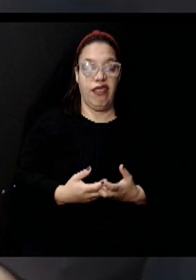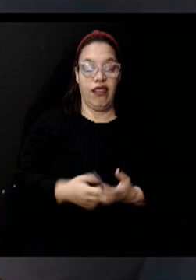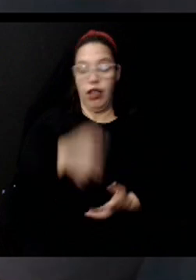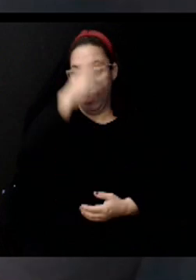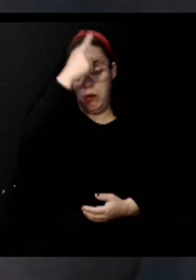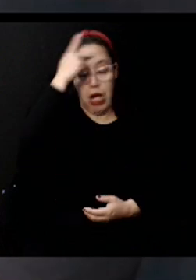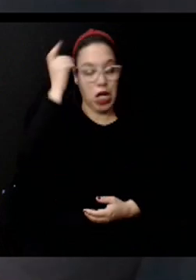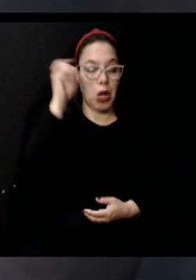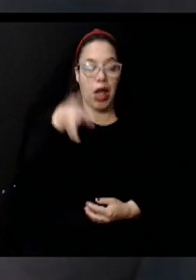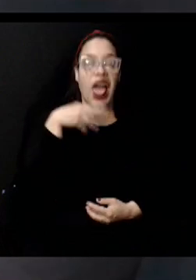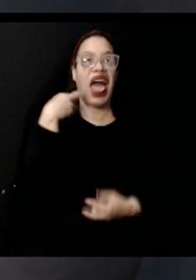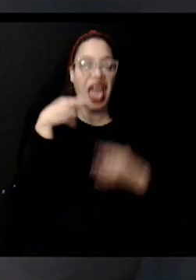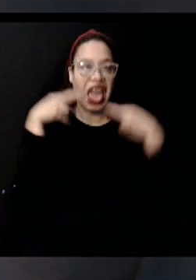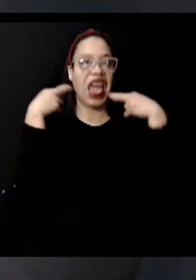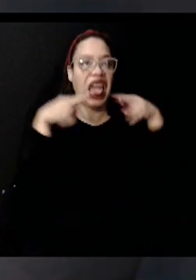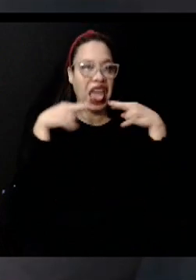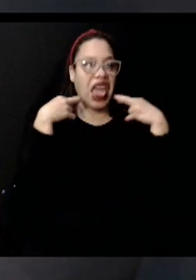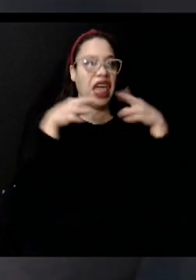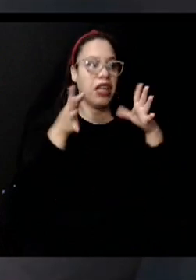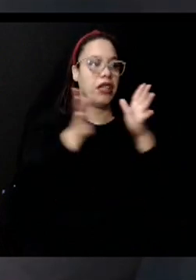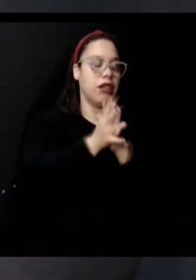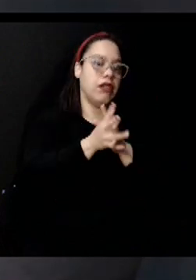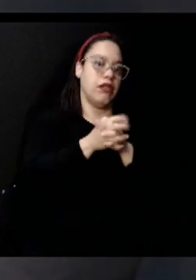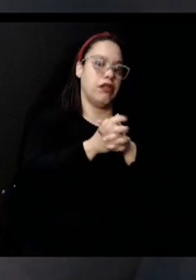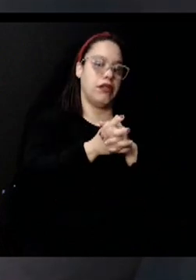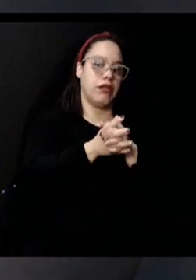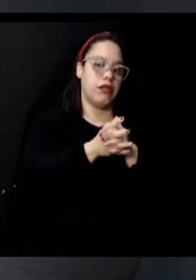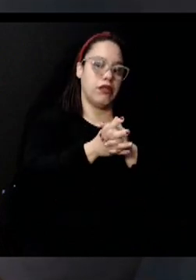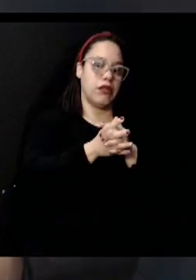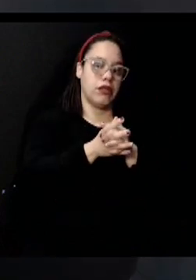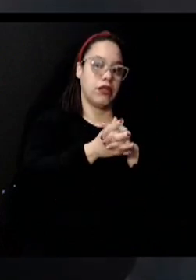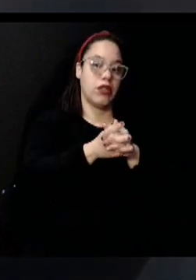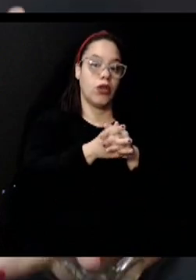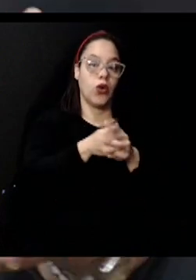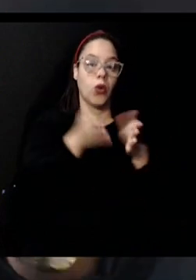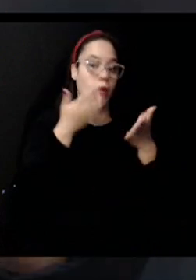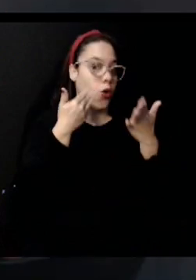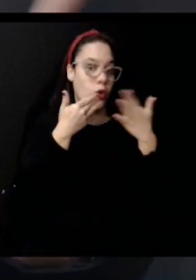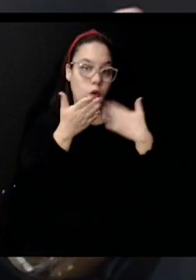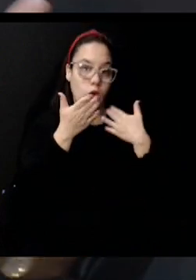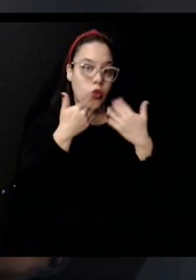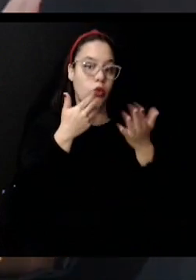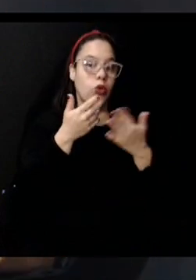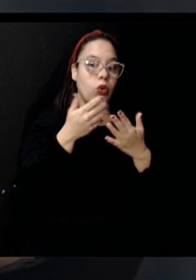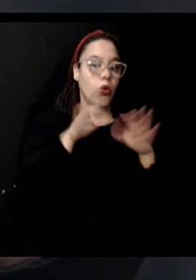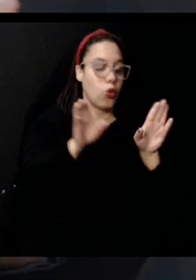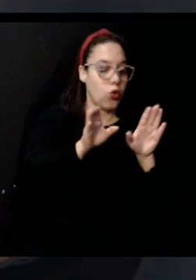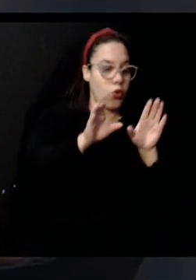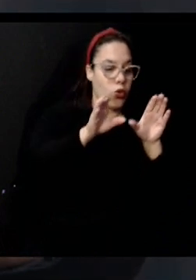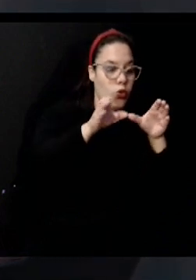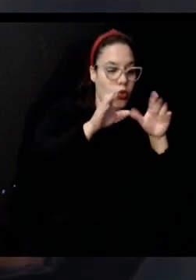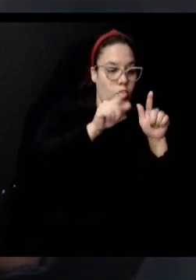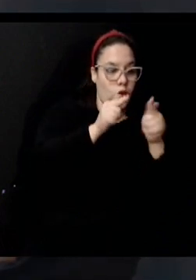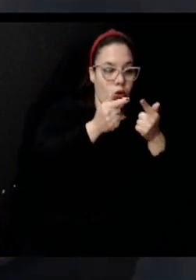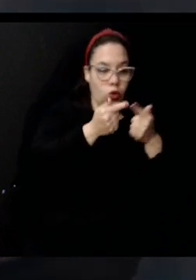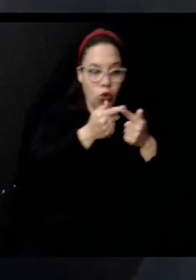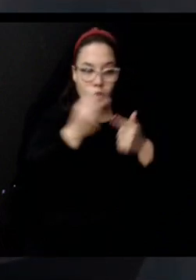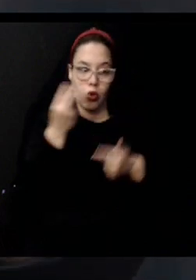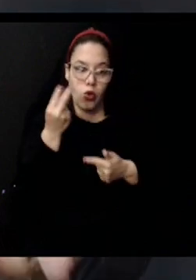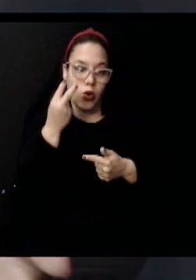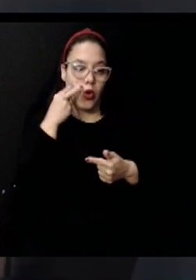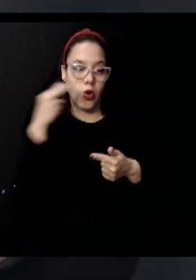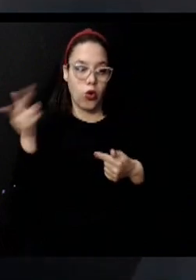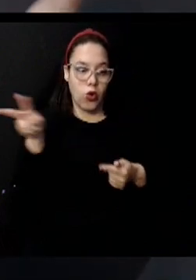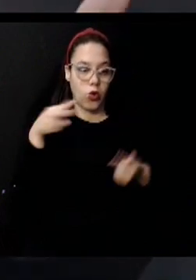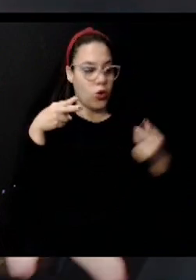ela faz isso até para chamar uma conversa, né, num Uhum. grupo ou entre 2 pessoas que estão olhando para outra, então vamos